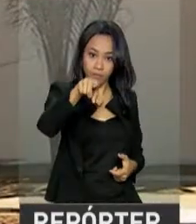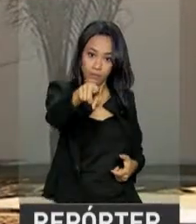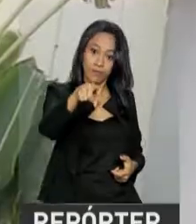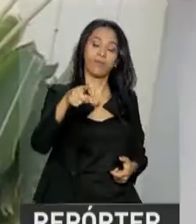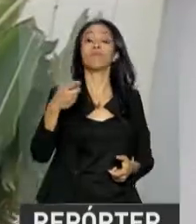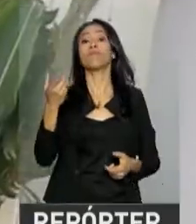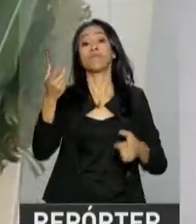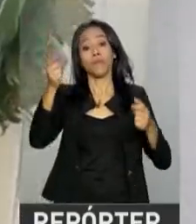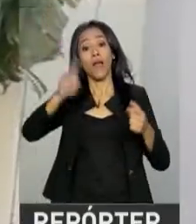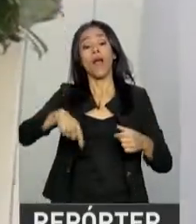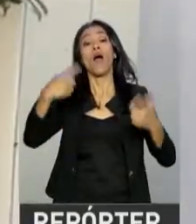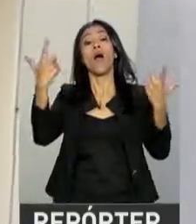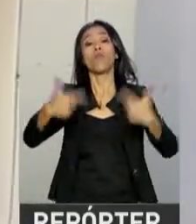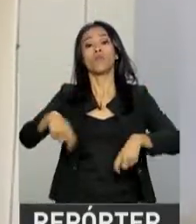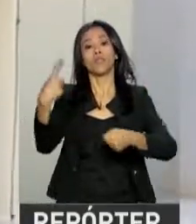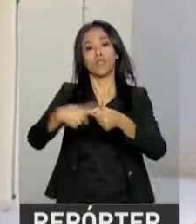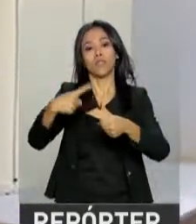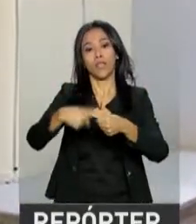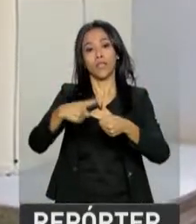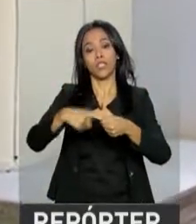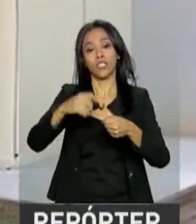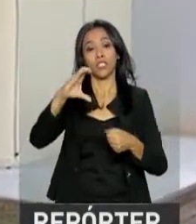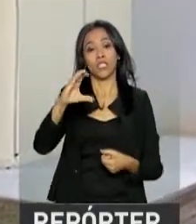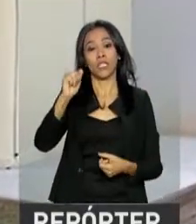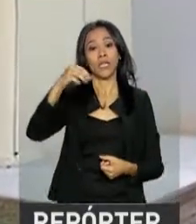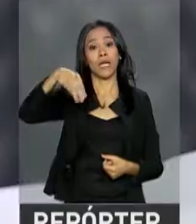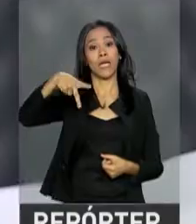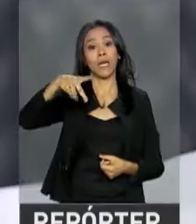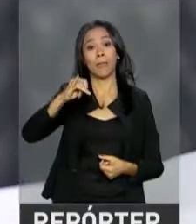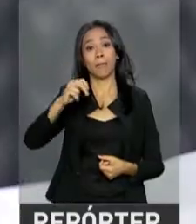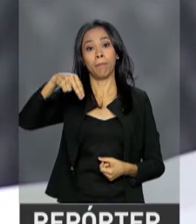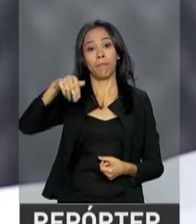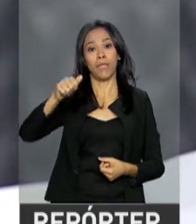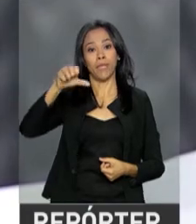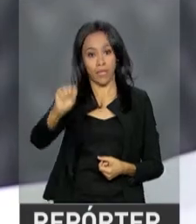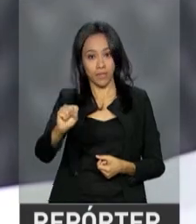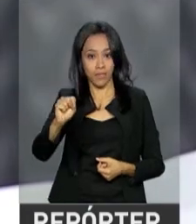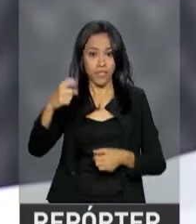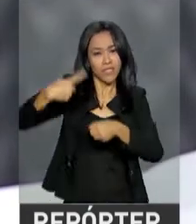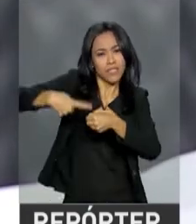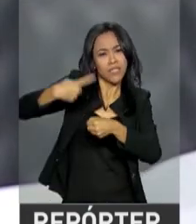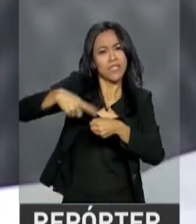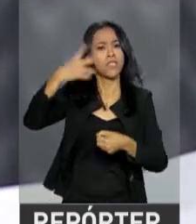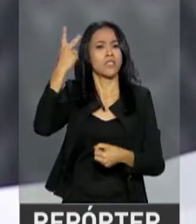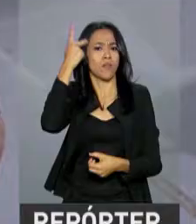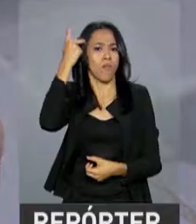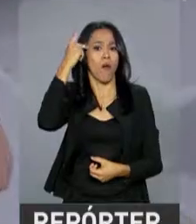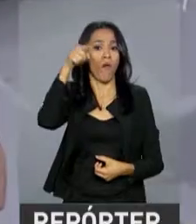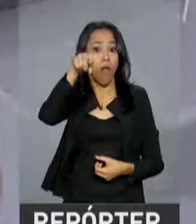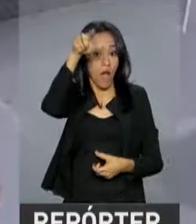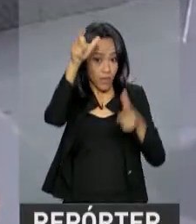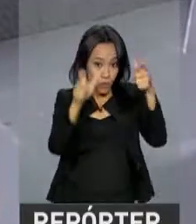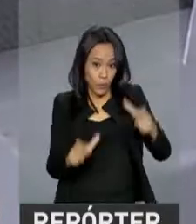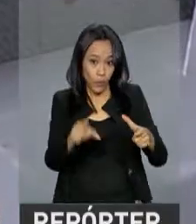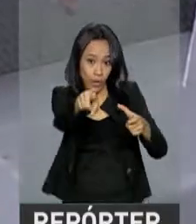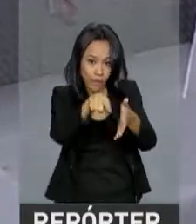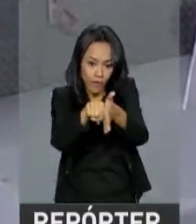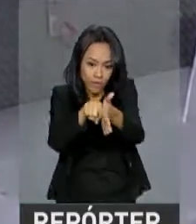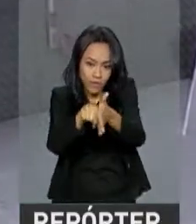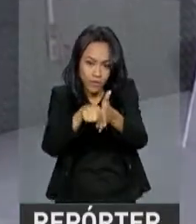na cidade de campinas interior de são paulo neles serão realizadas pesquisas utilizando um